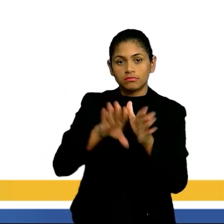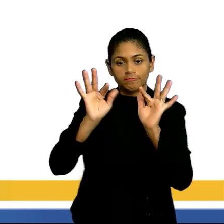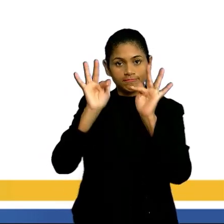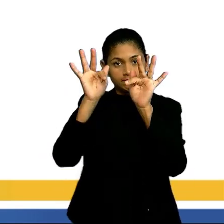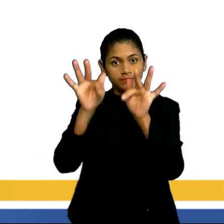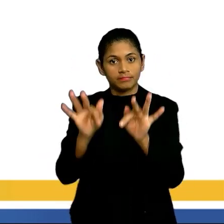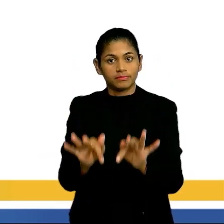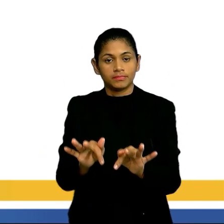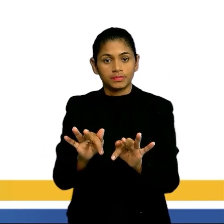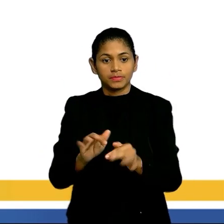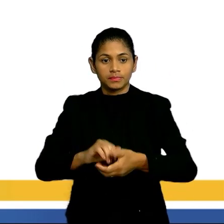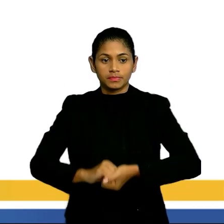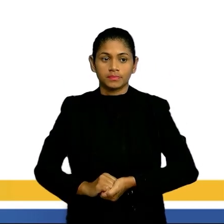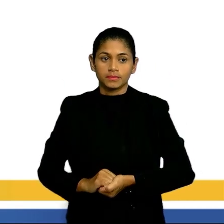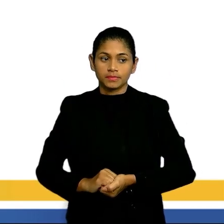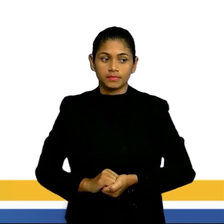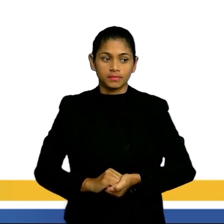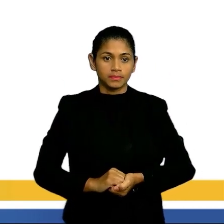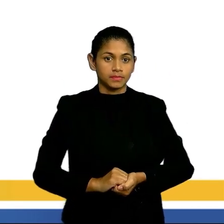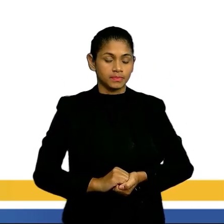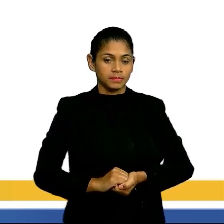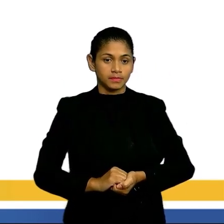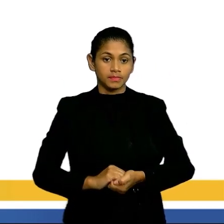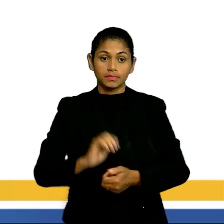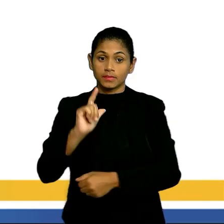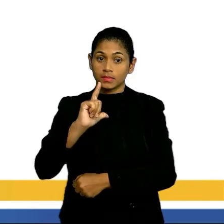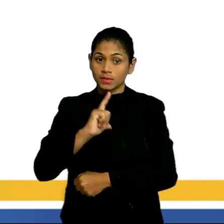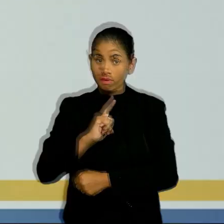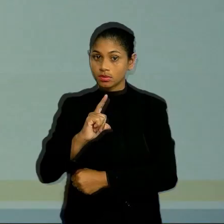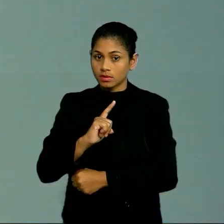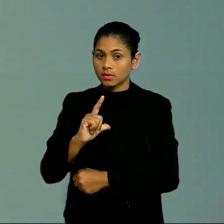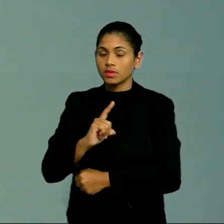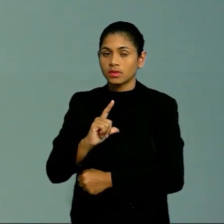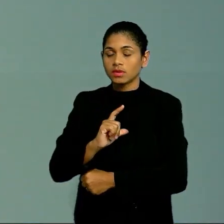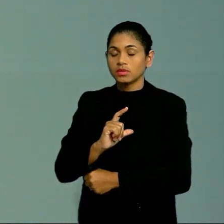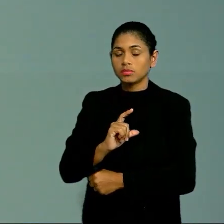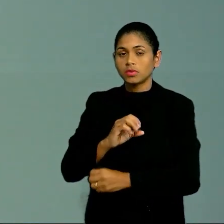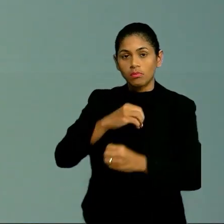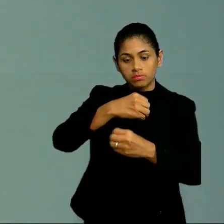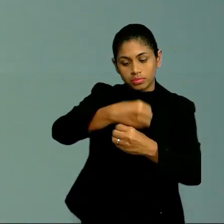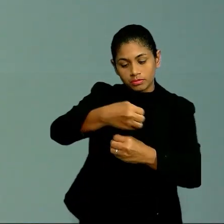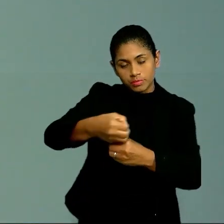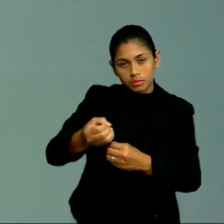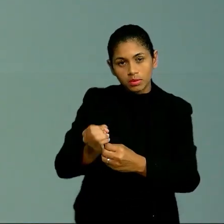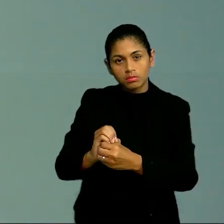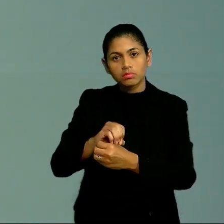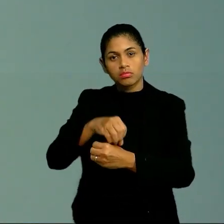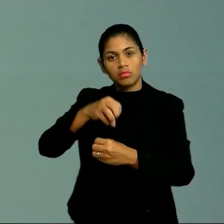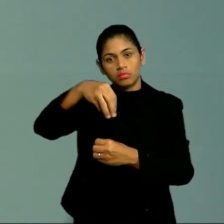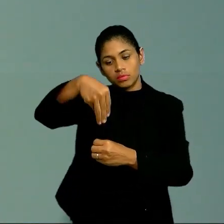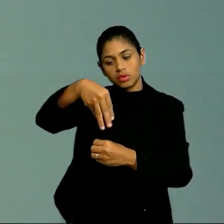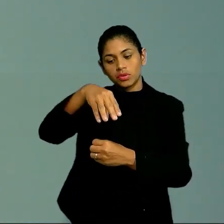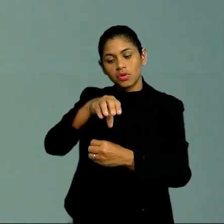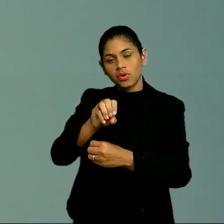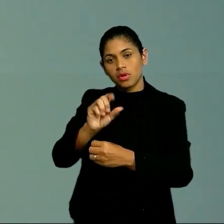evidência biológica. Temos evidências moleculares, ou seja, evidências de que